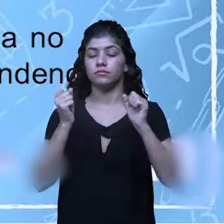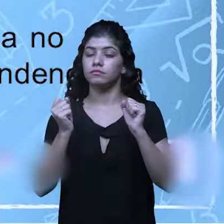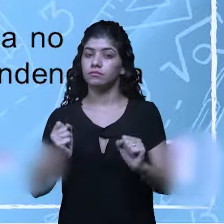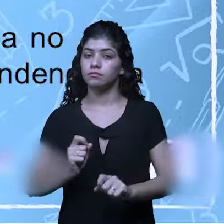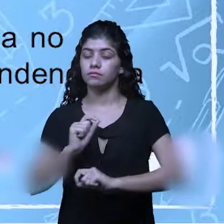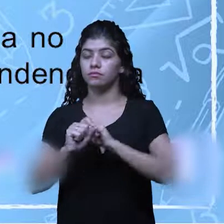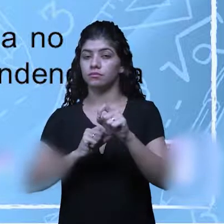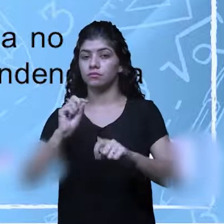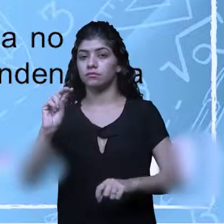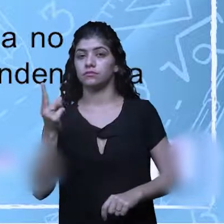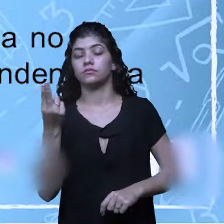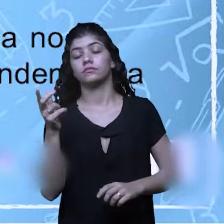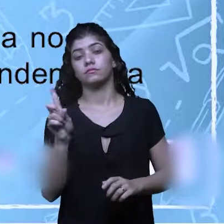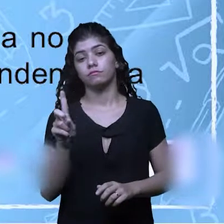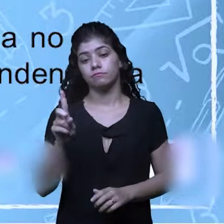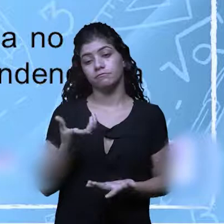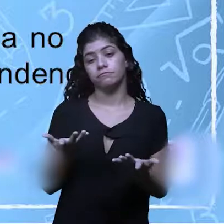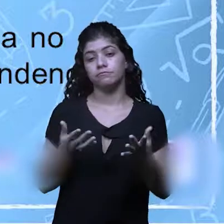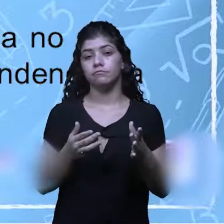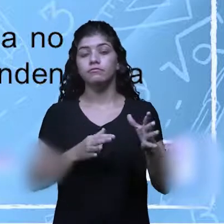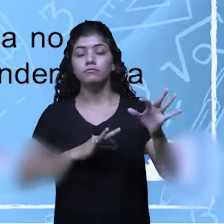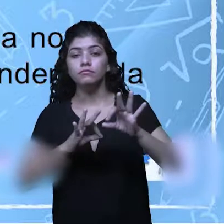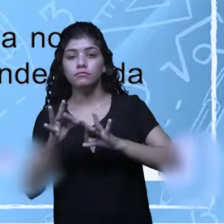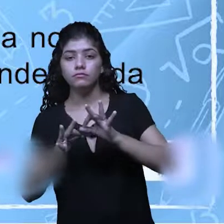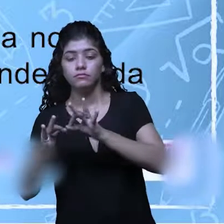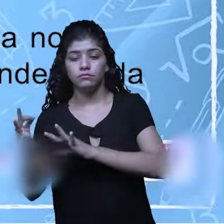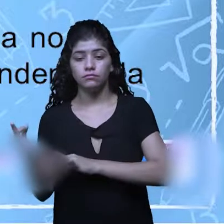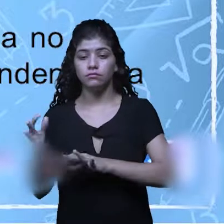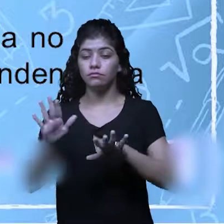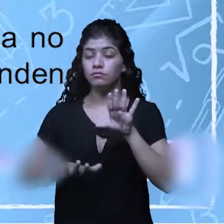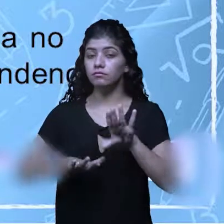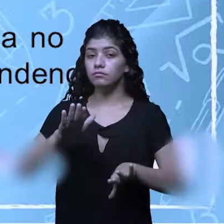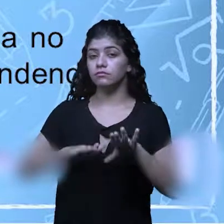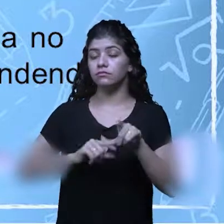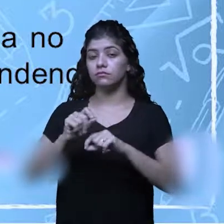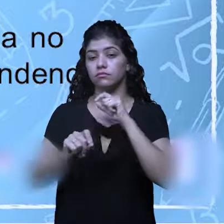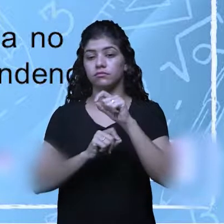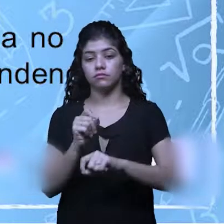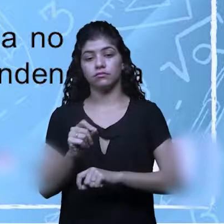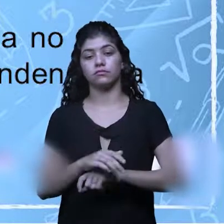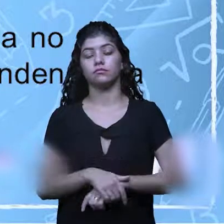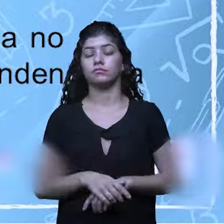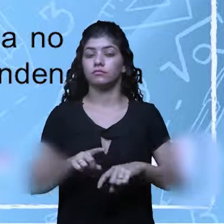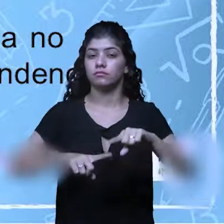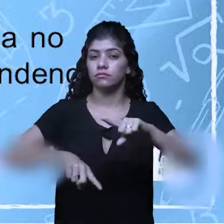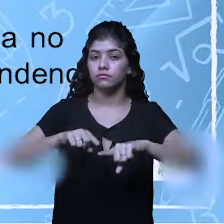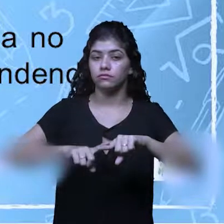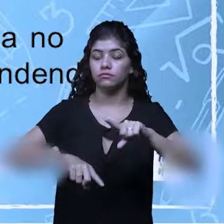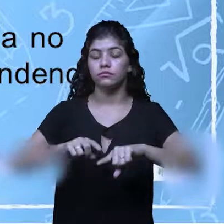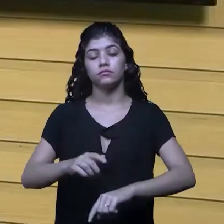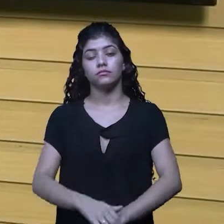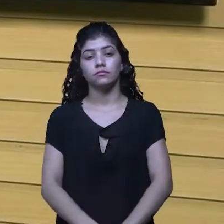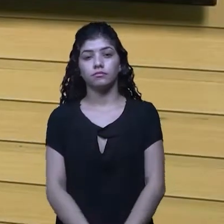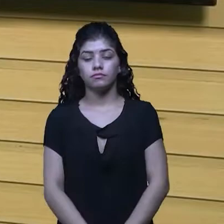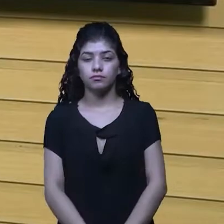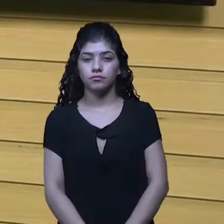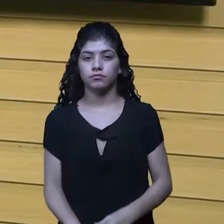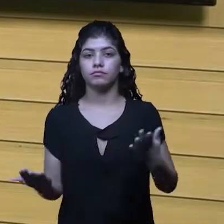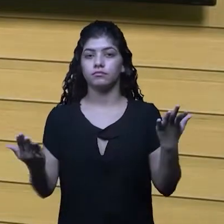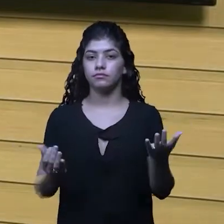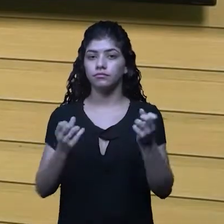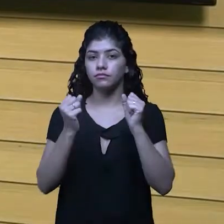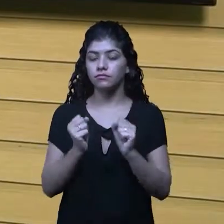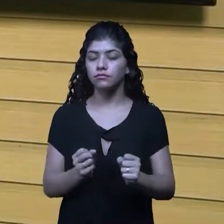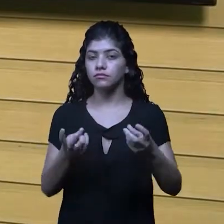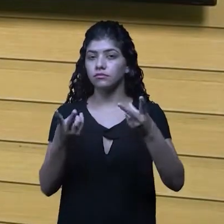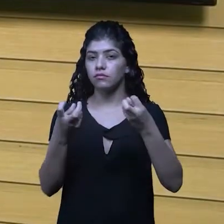que poderia ou não ser calibrado, dependendo da precariedade do equipamento. Aqui